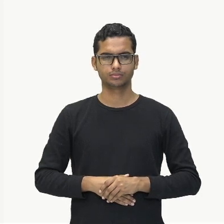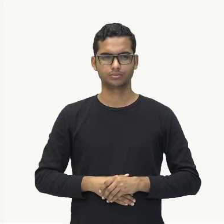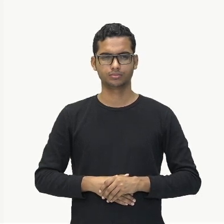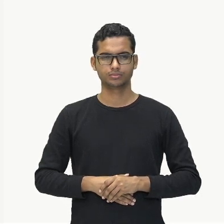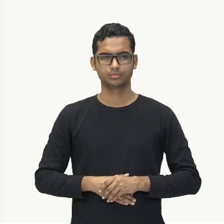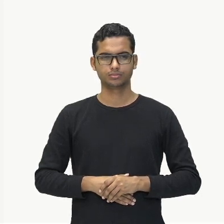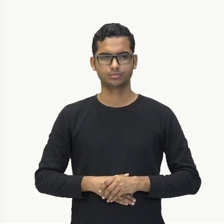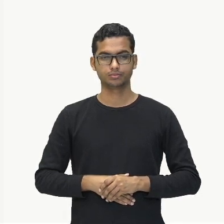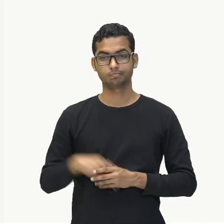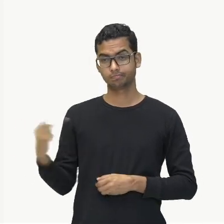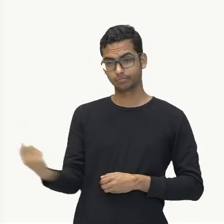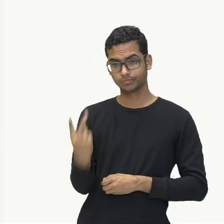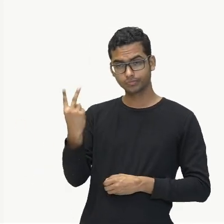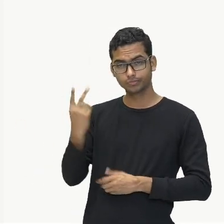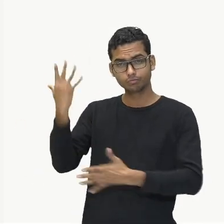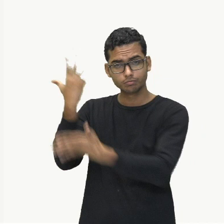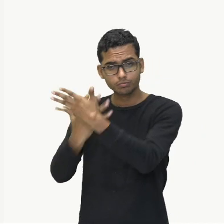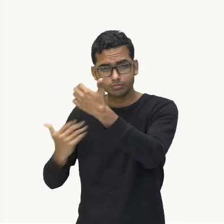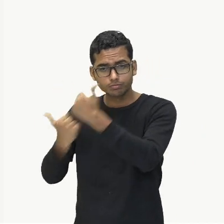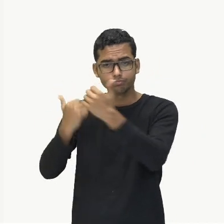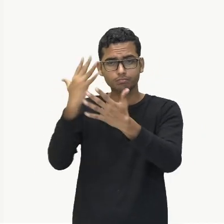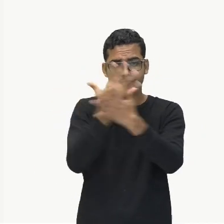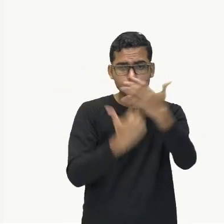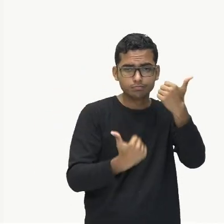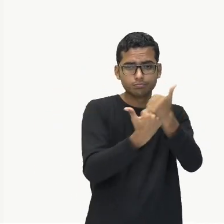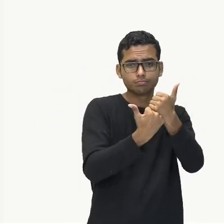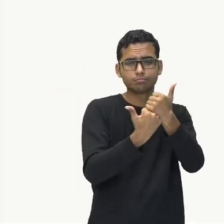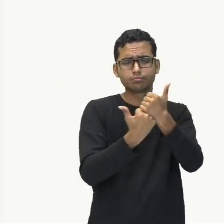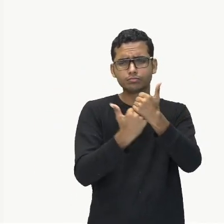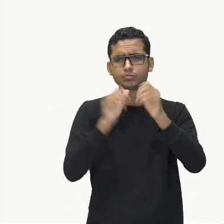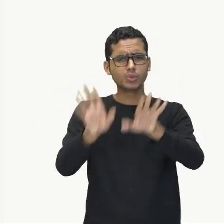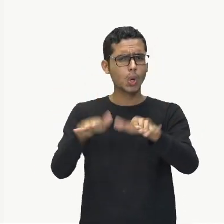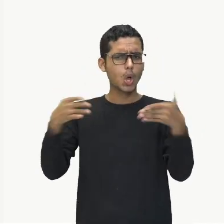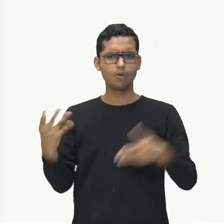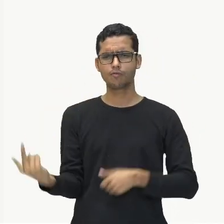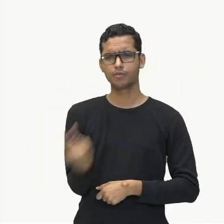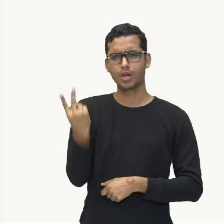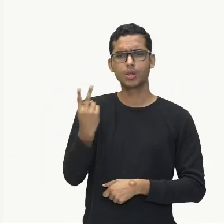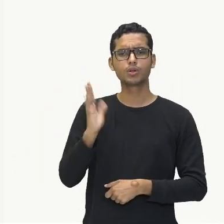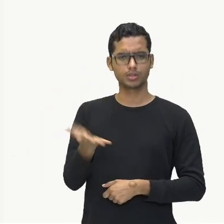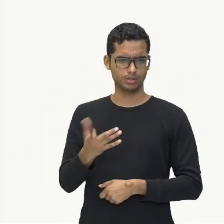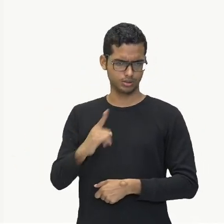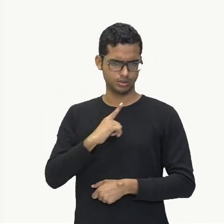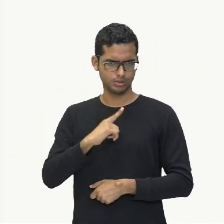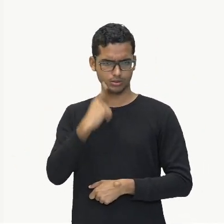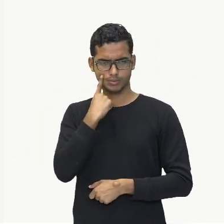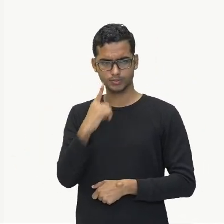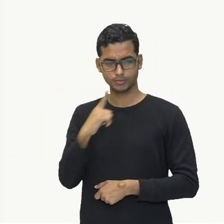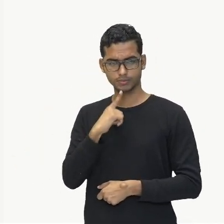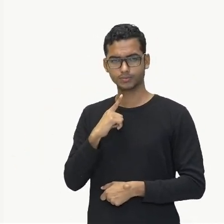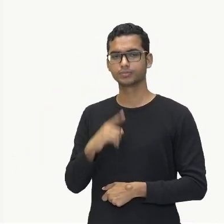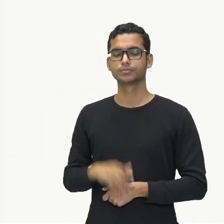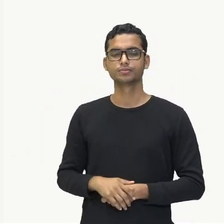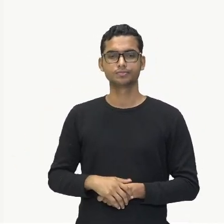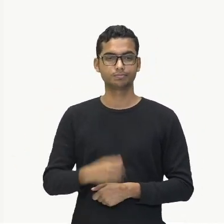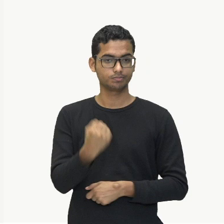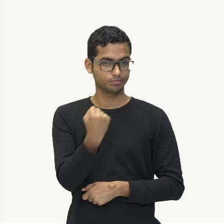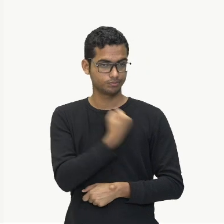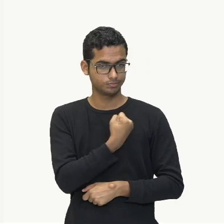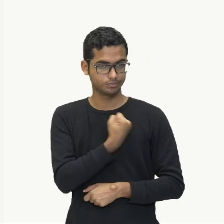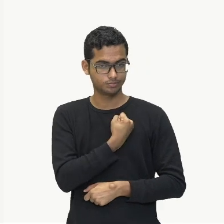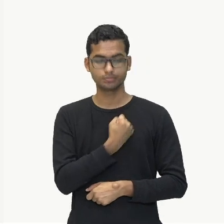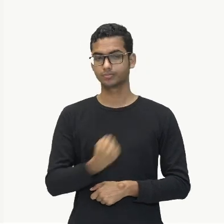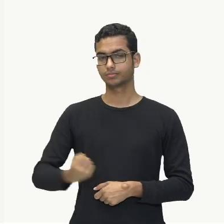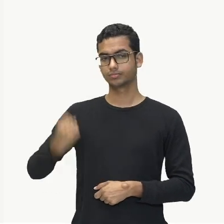os valores que nós já temos. Quem são esses valores que nós já temos? Eu tenho o 486, que